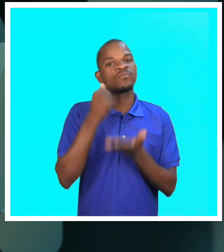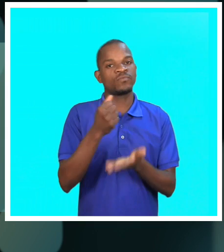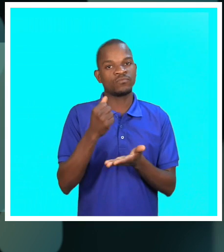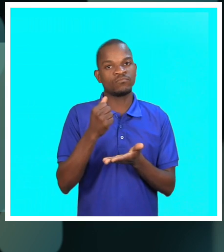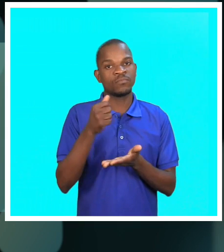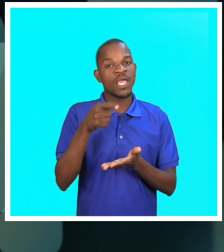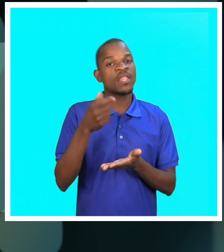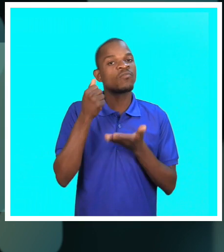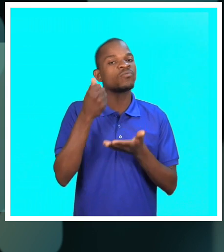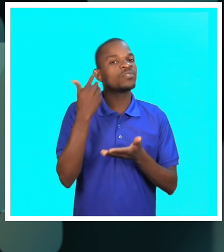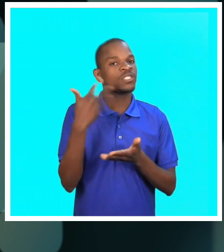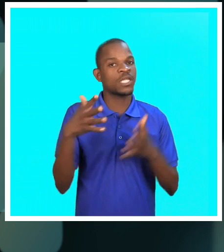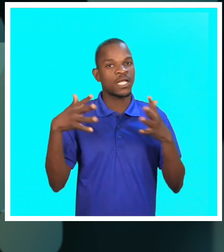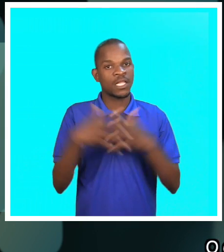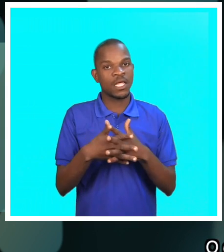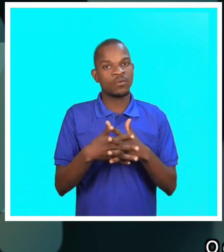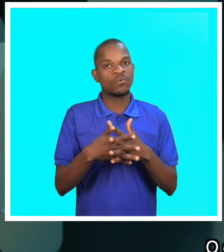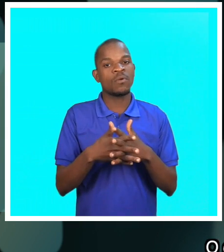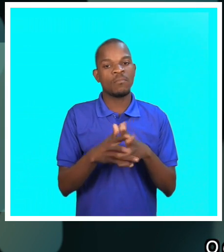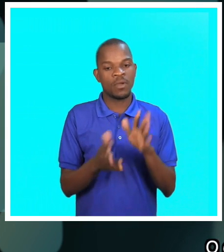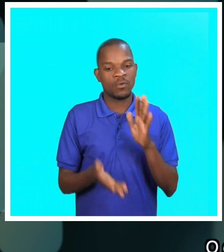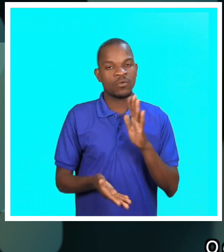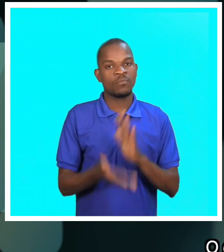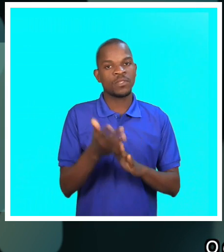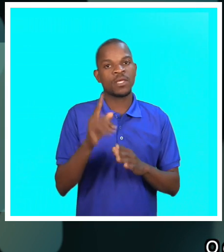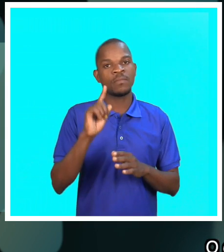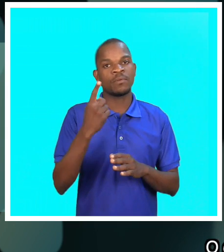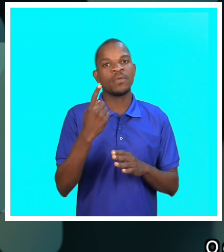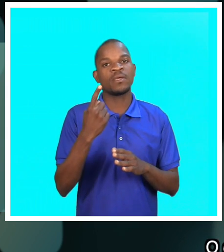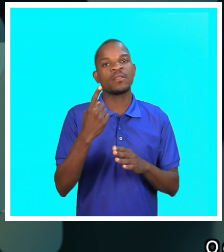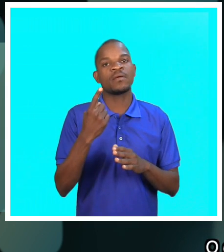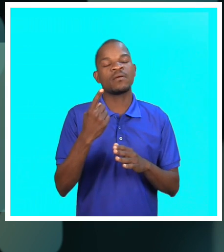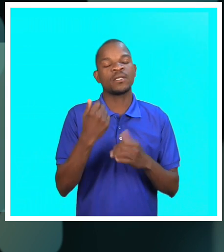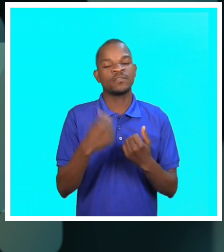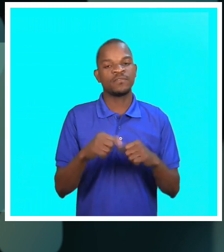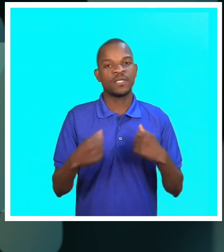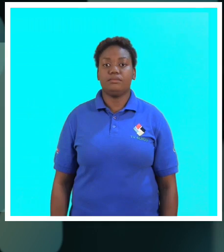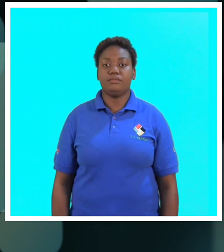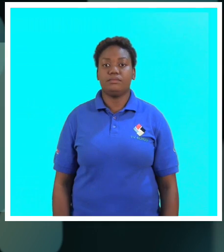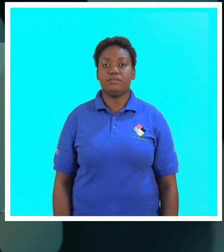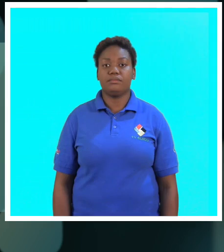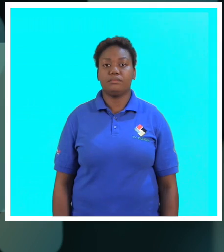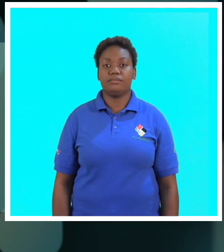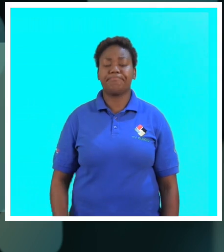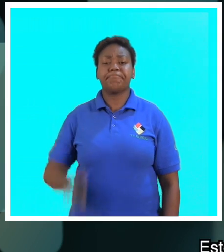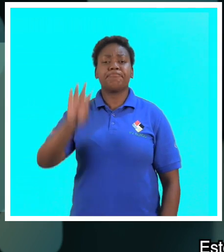formação, temos o dinheiro na mão, o dinheiro está garantido para cobrirmos esta fase.